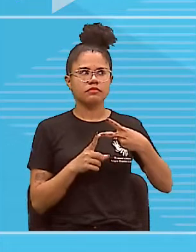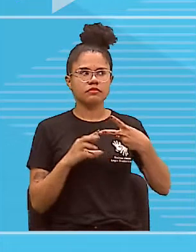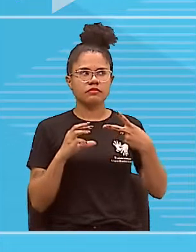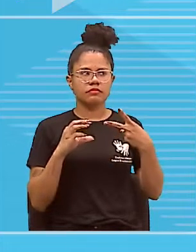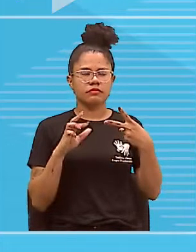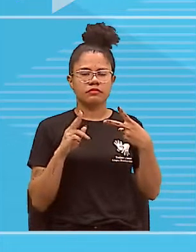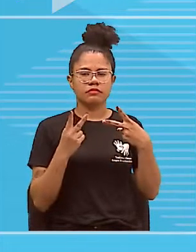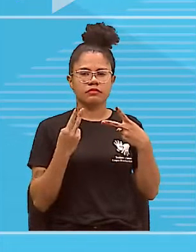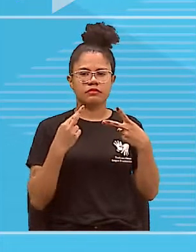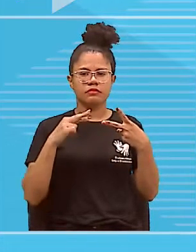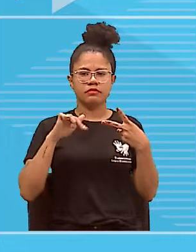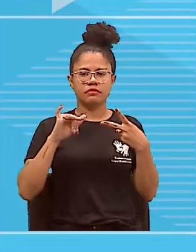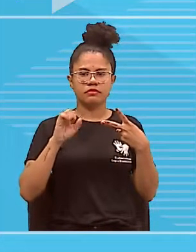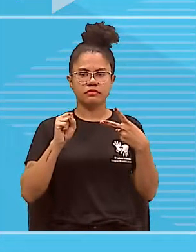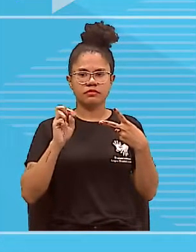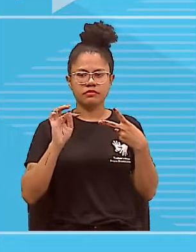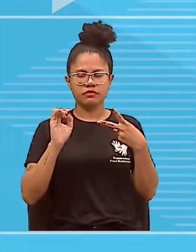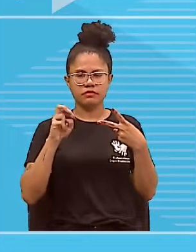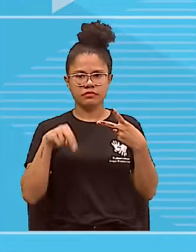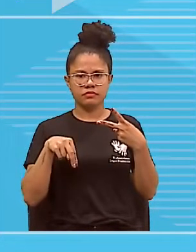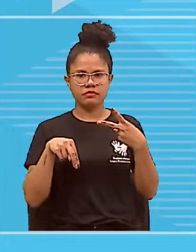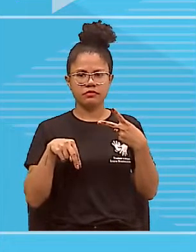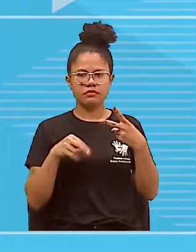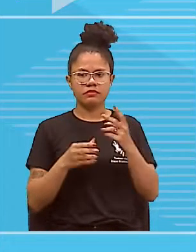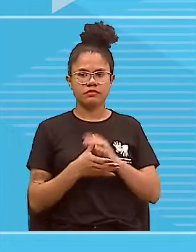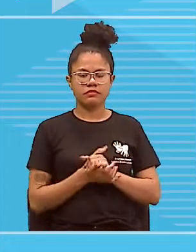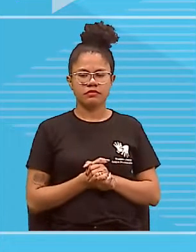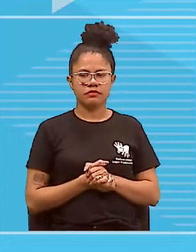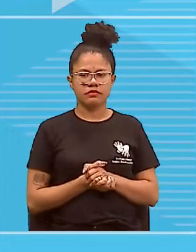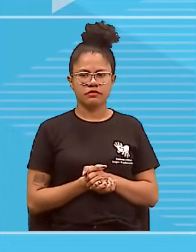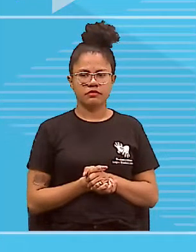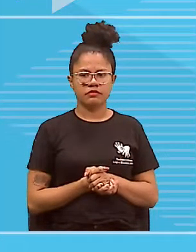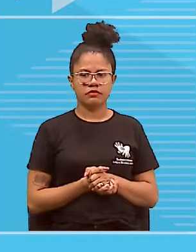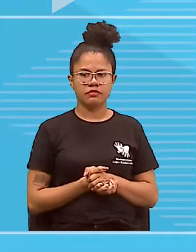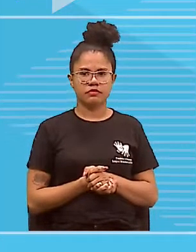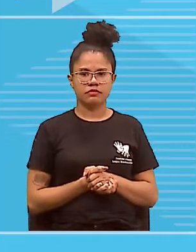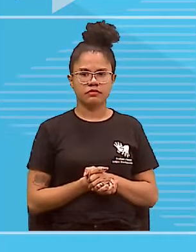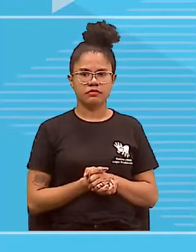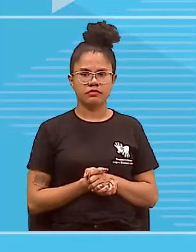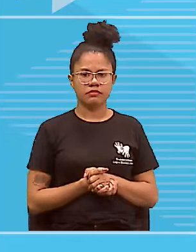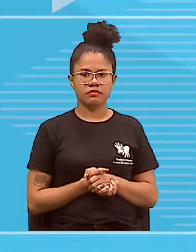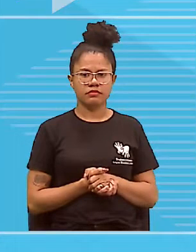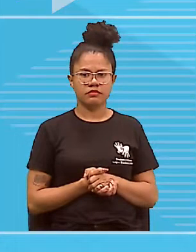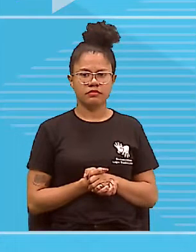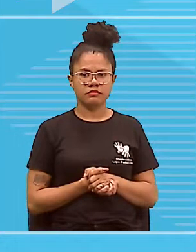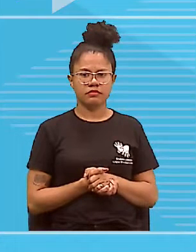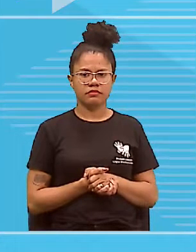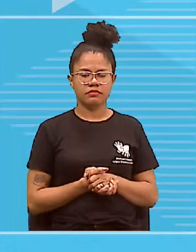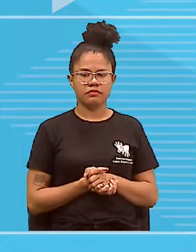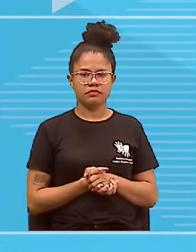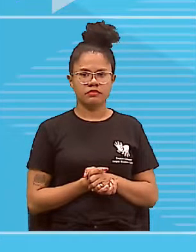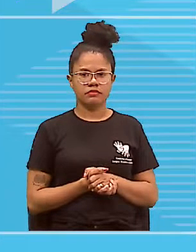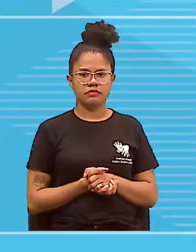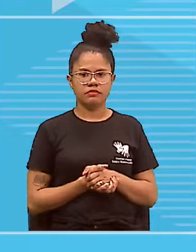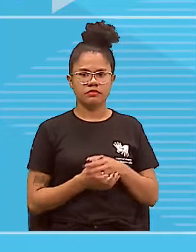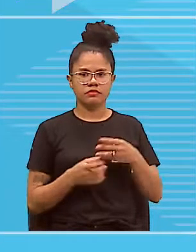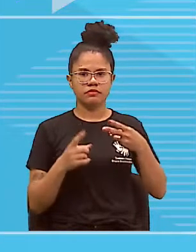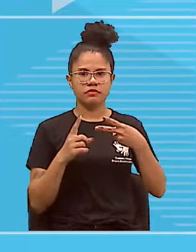Holandês Cristian higgins então Newton inglês